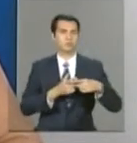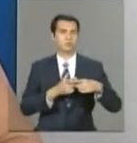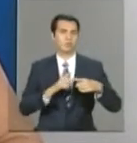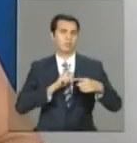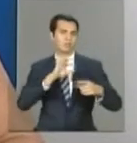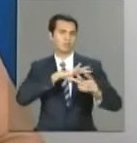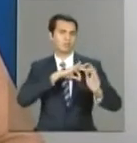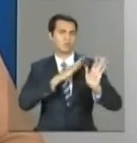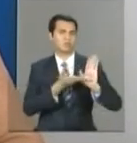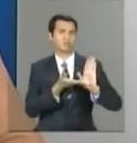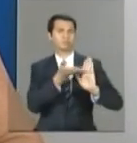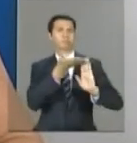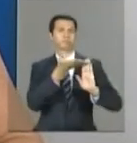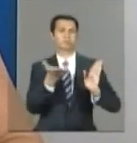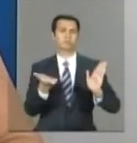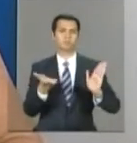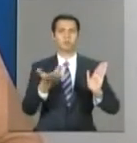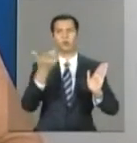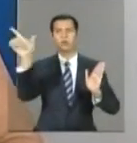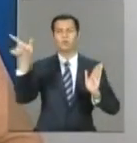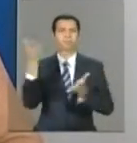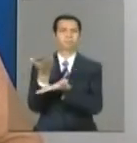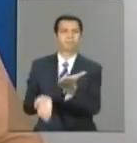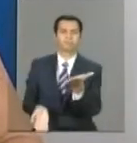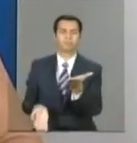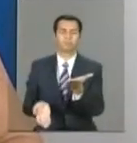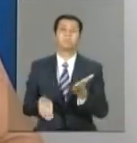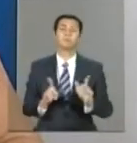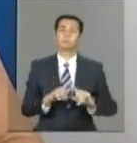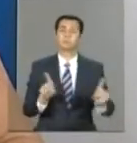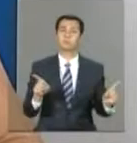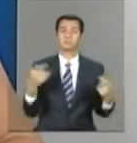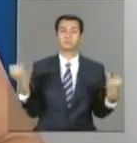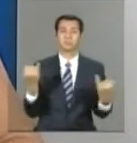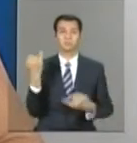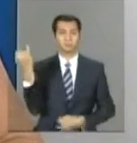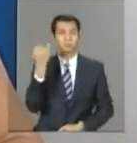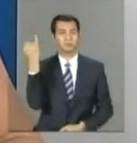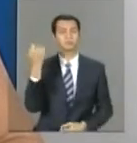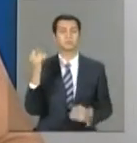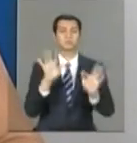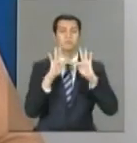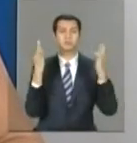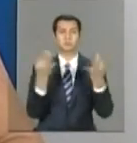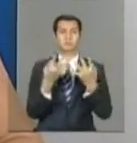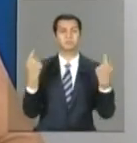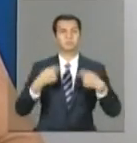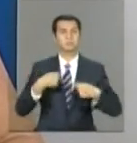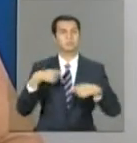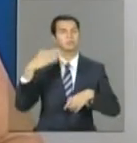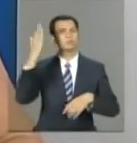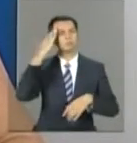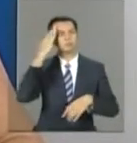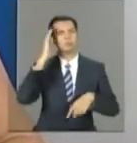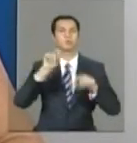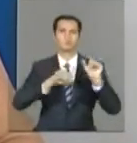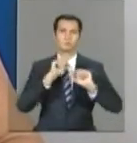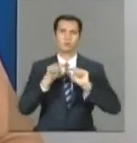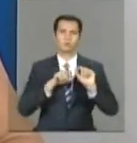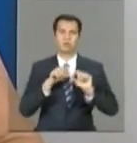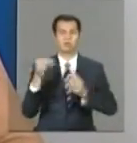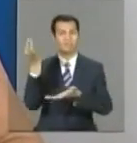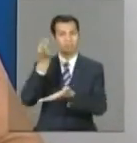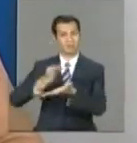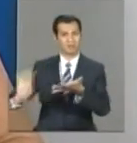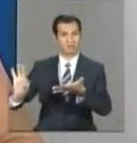da renda. Mas é importante que as famílias sejam conscientizadas de que o cadastro único, ele é um cadastro